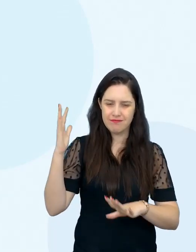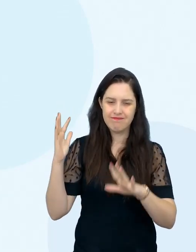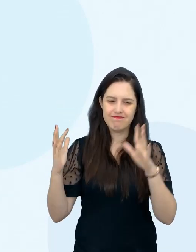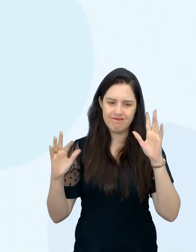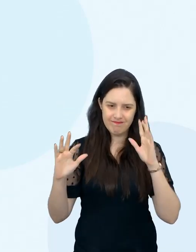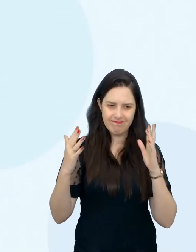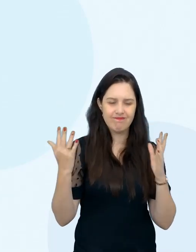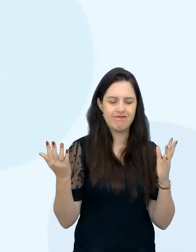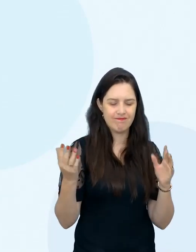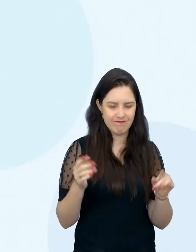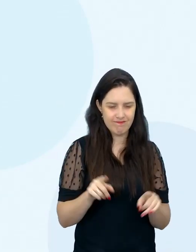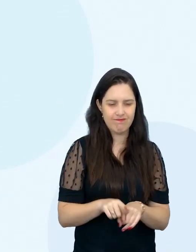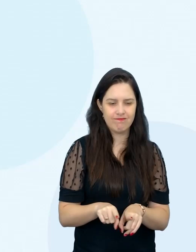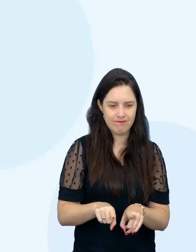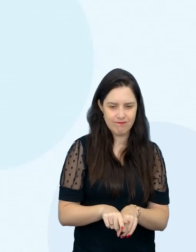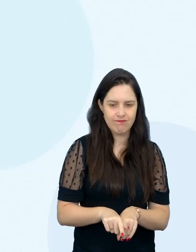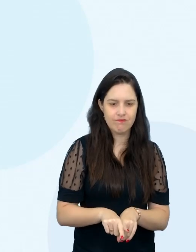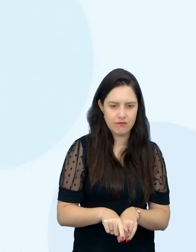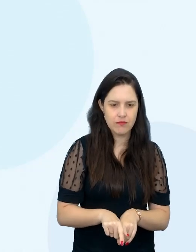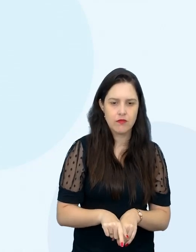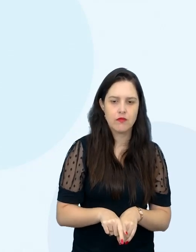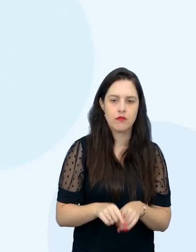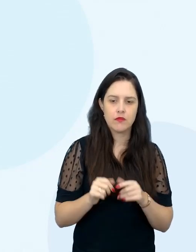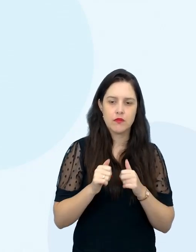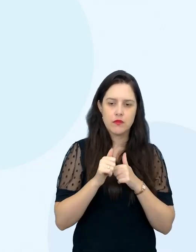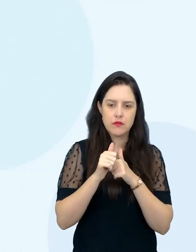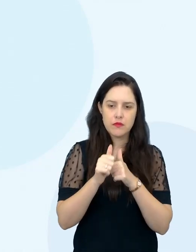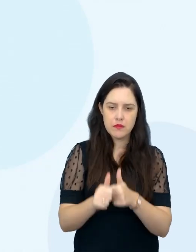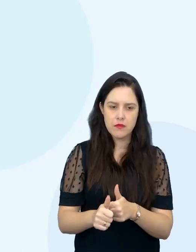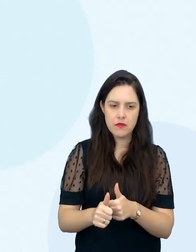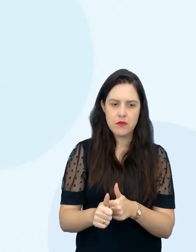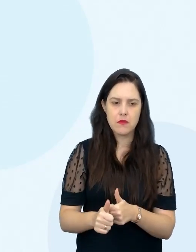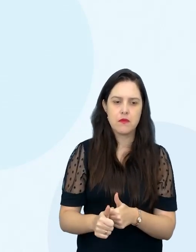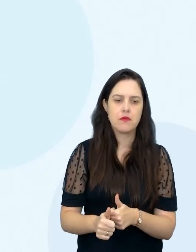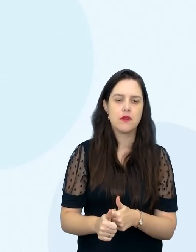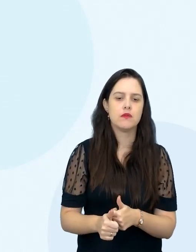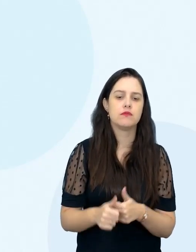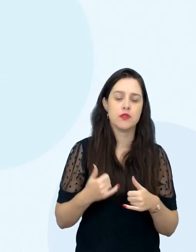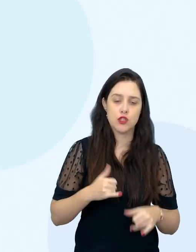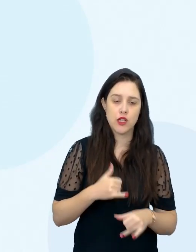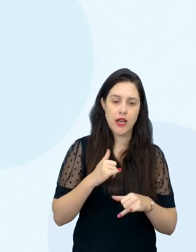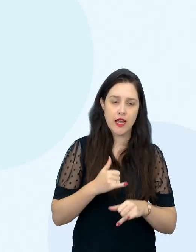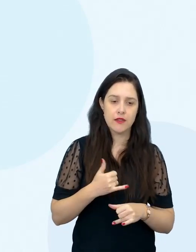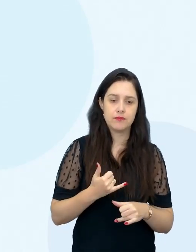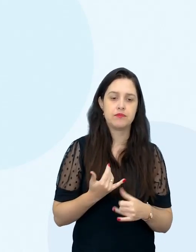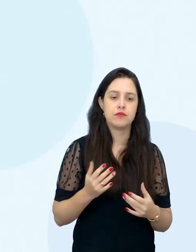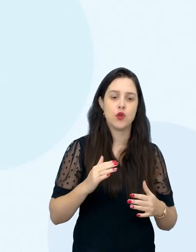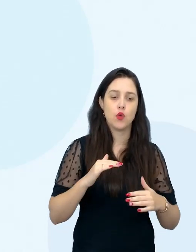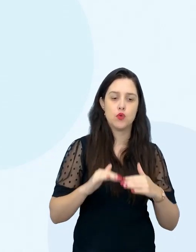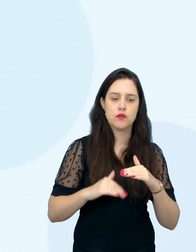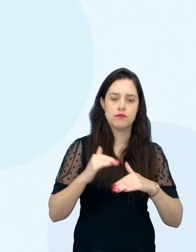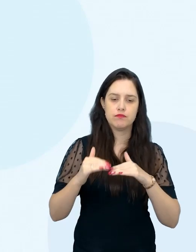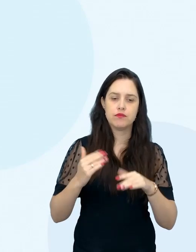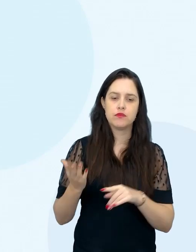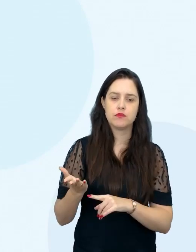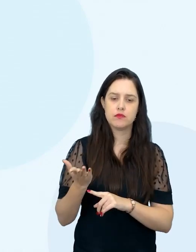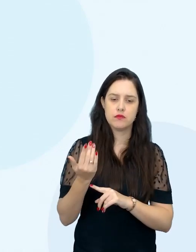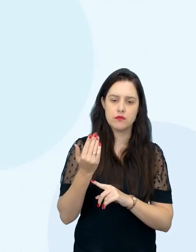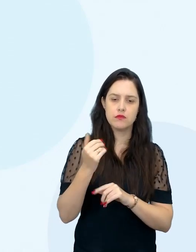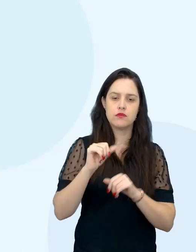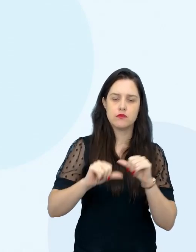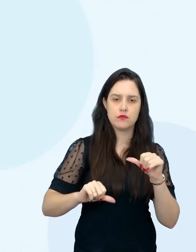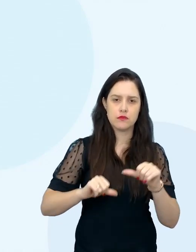Aí também vale, né, na contextualização, trazer aí alguma foto também relacionada a hidrelétricas. O desenvolvimento tecnológico e